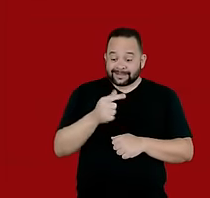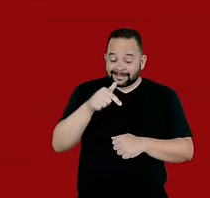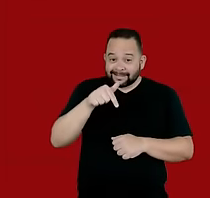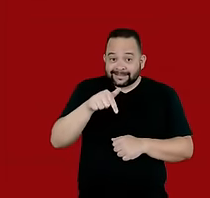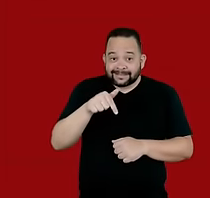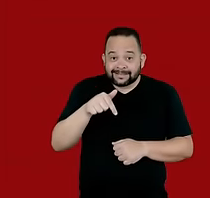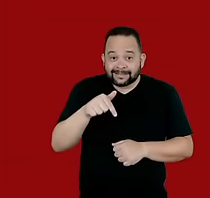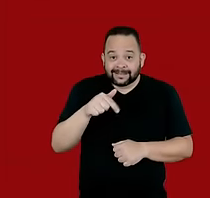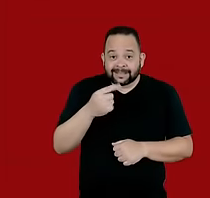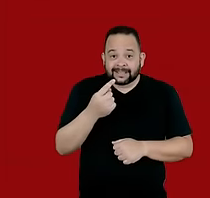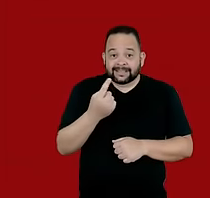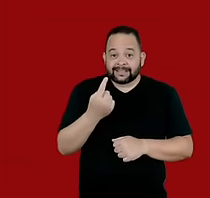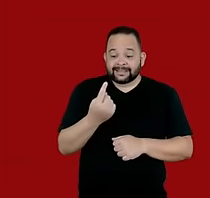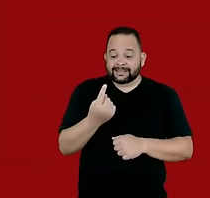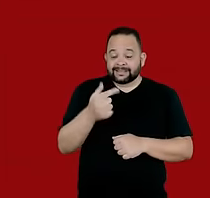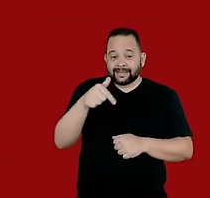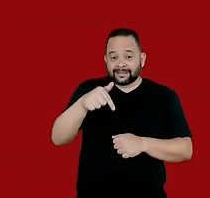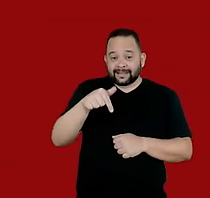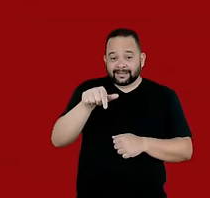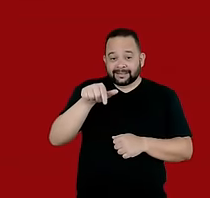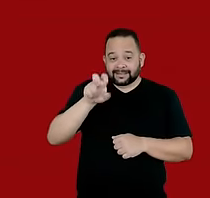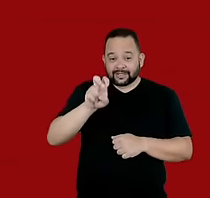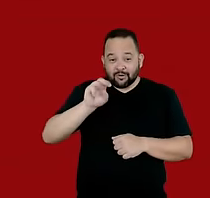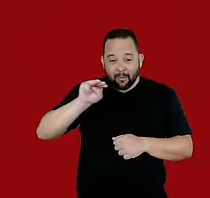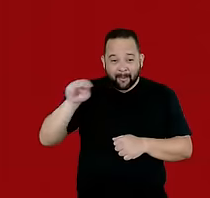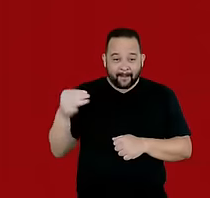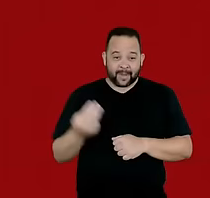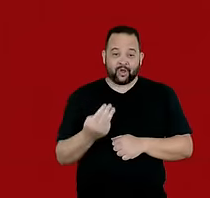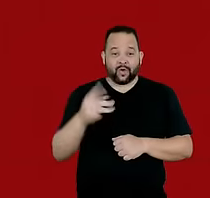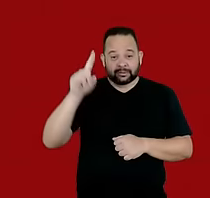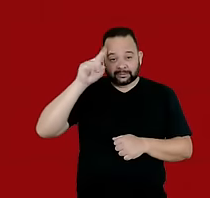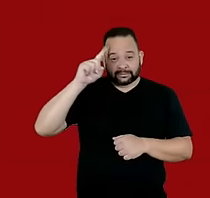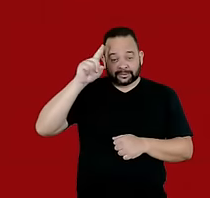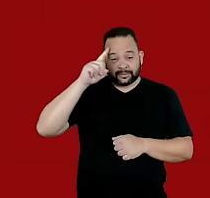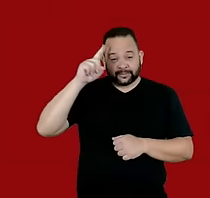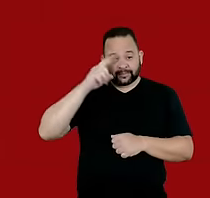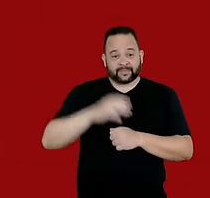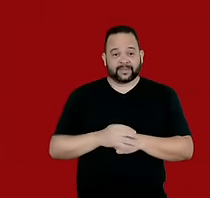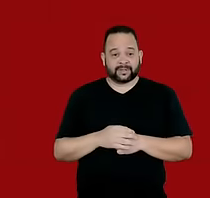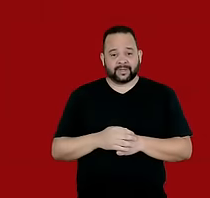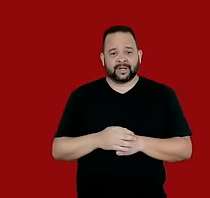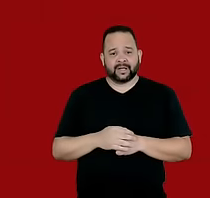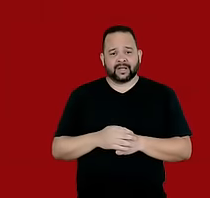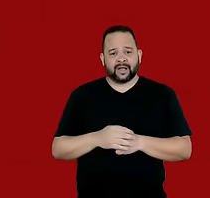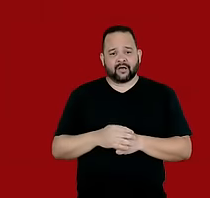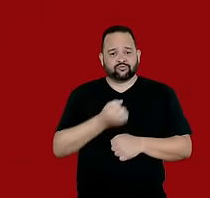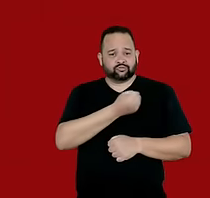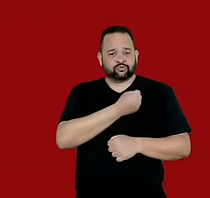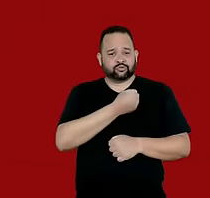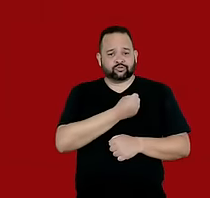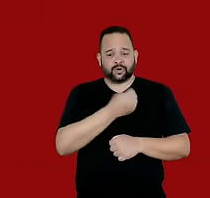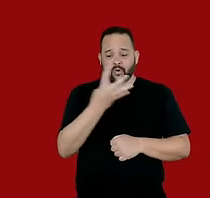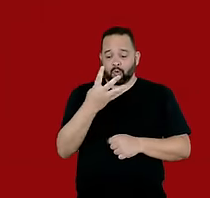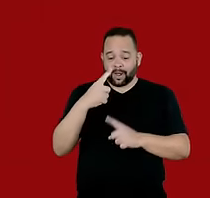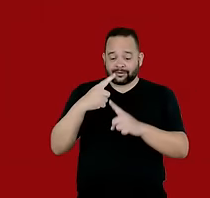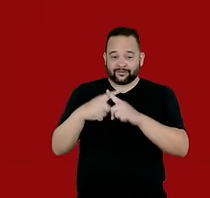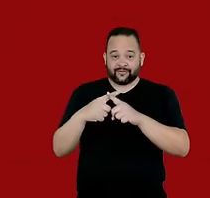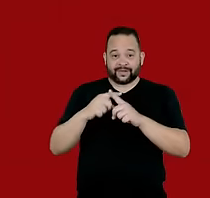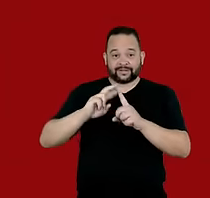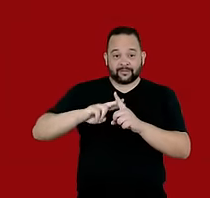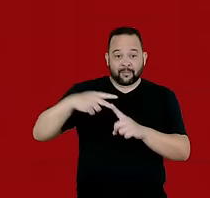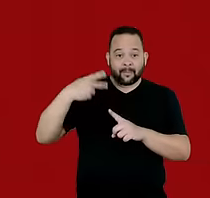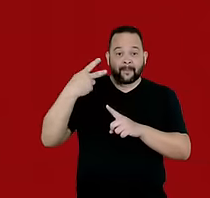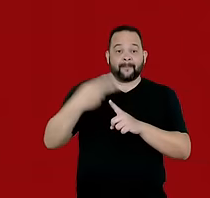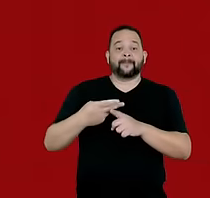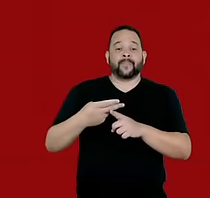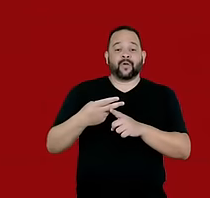uma operação por pessoa por dia que é uma marca quatro vezes três vezes me maior do que a Índia que é um sistema que já tem muito mais tempo que é o